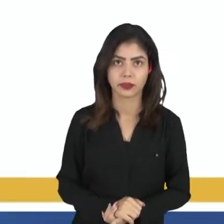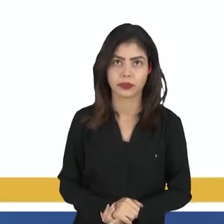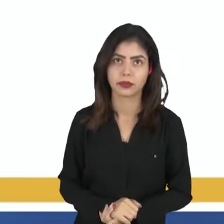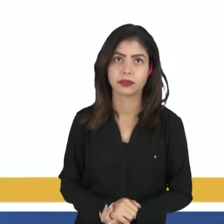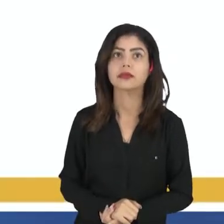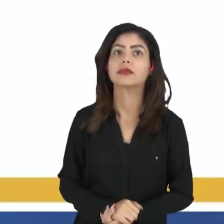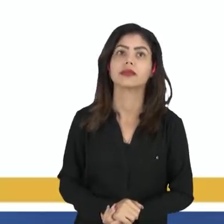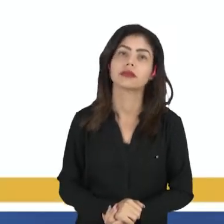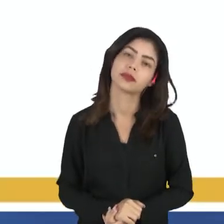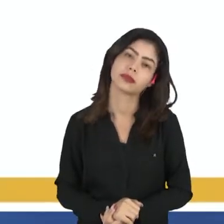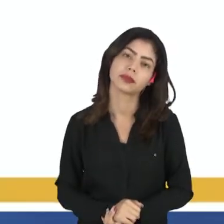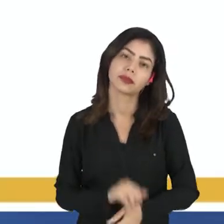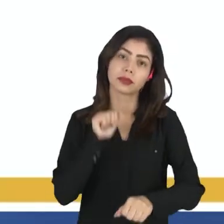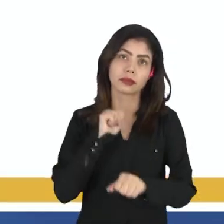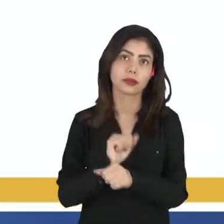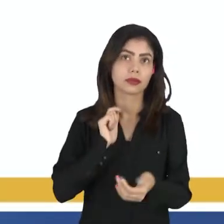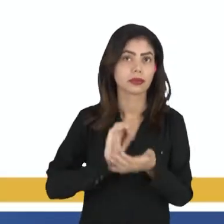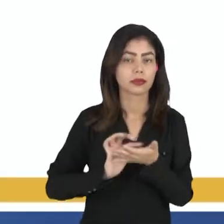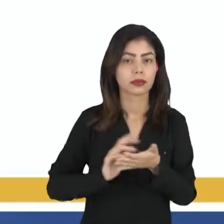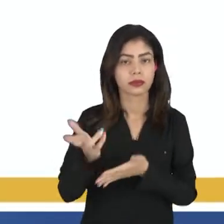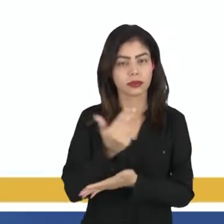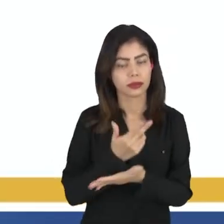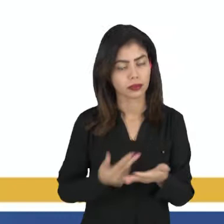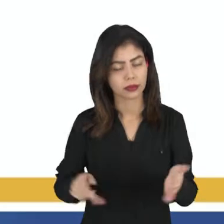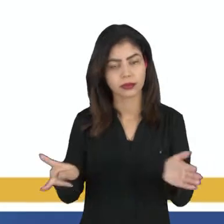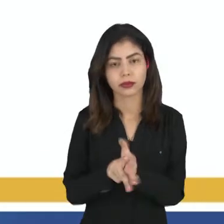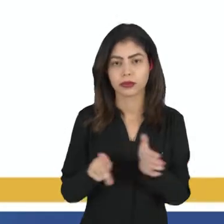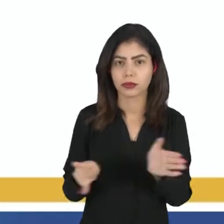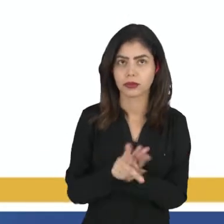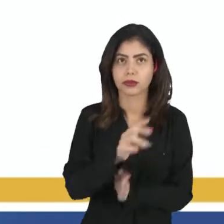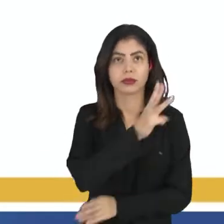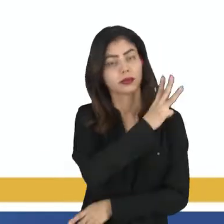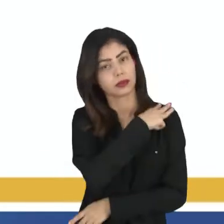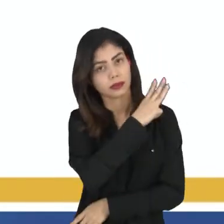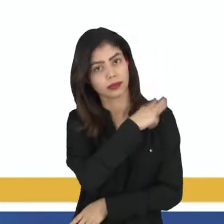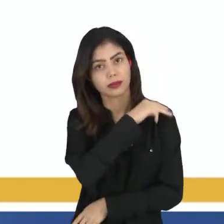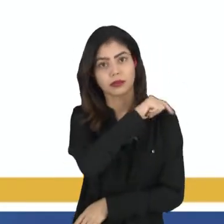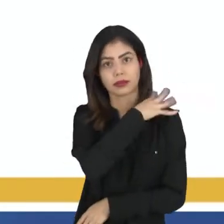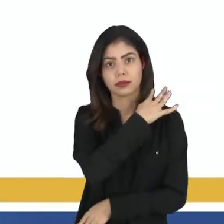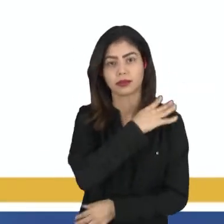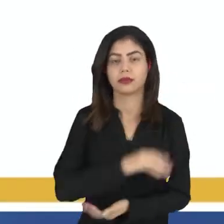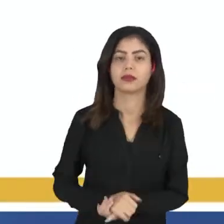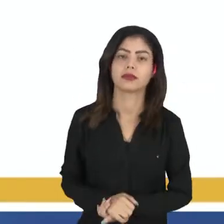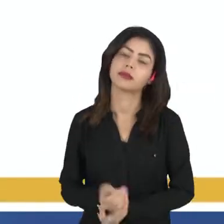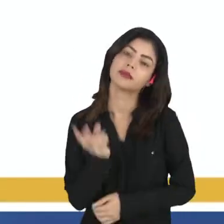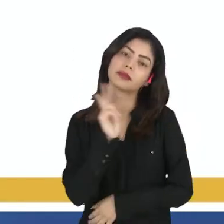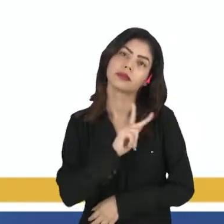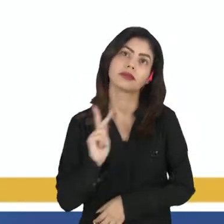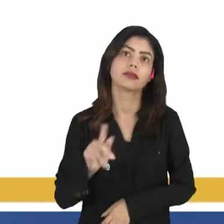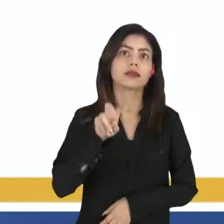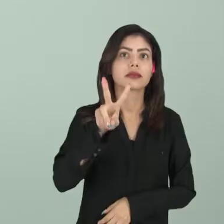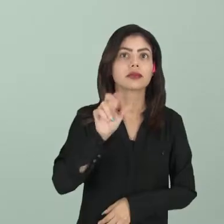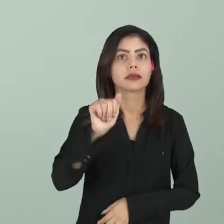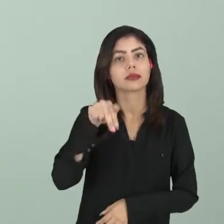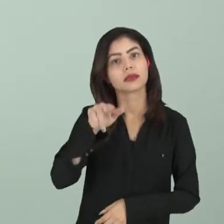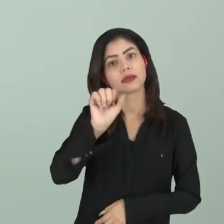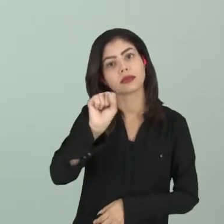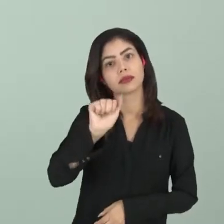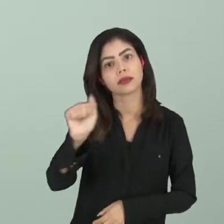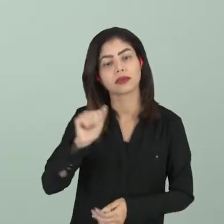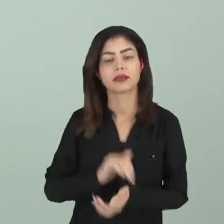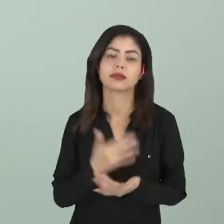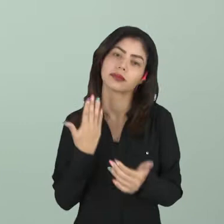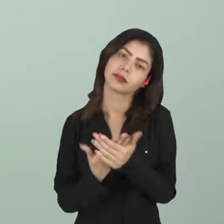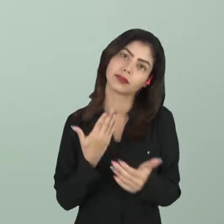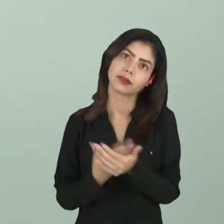Stop motion e arte digital. Essa aula é específica para a terceira série do ensino médio. Eu sou a professora Vanessa e nós